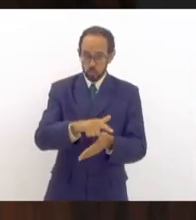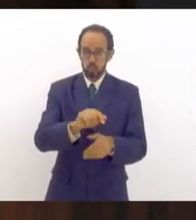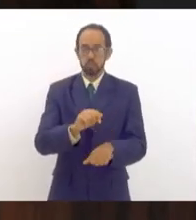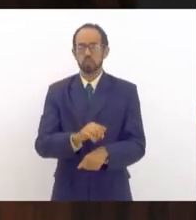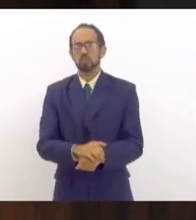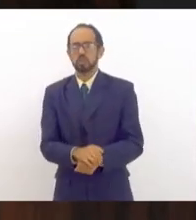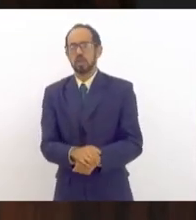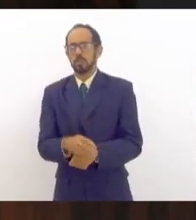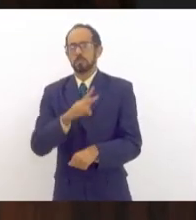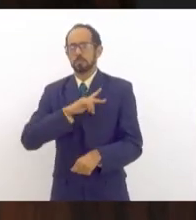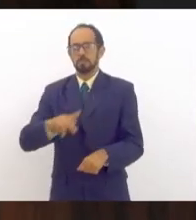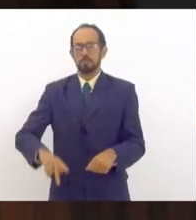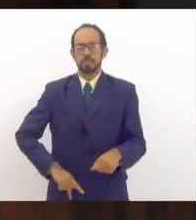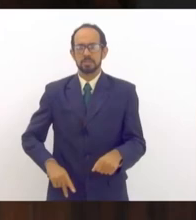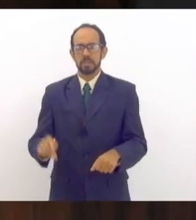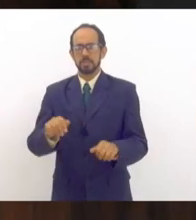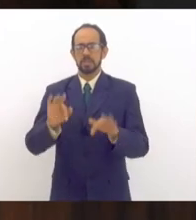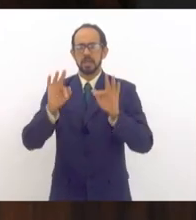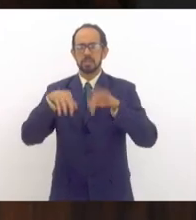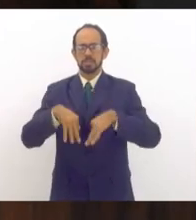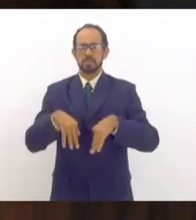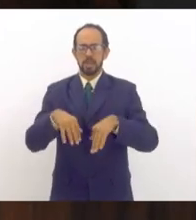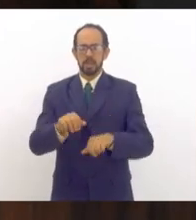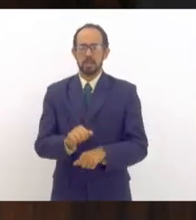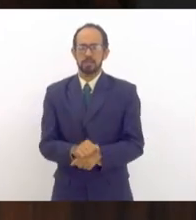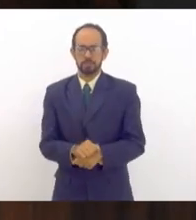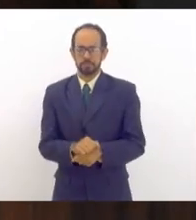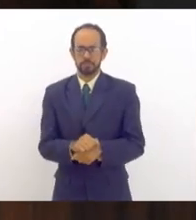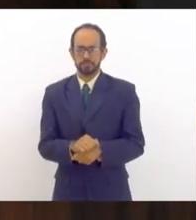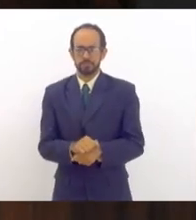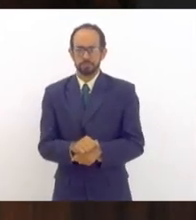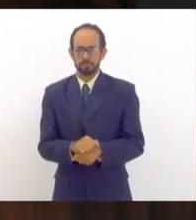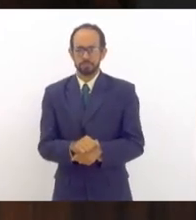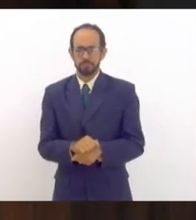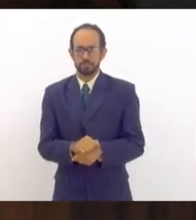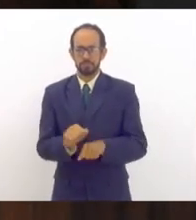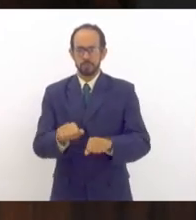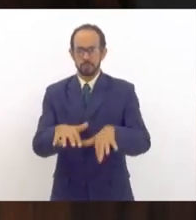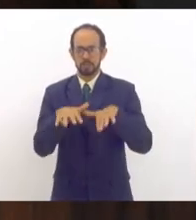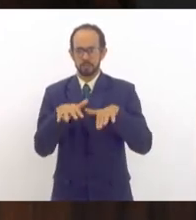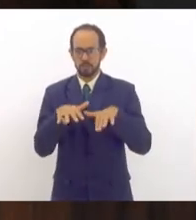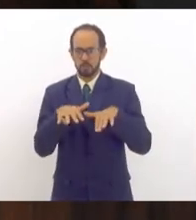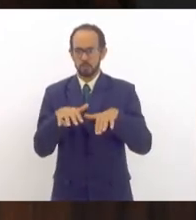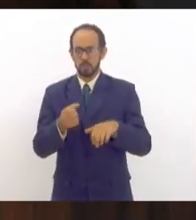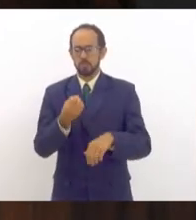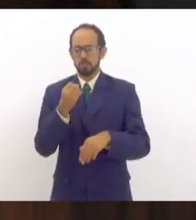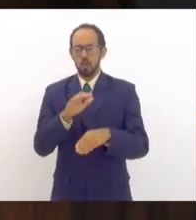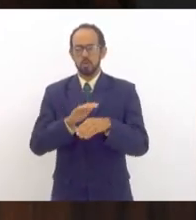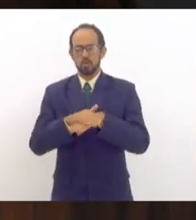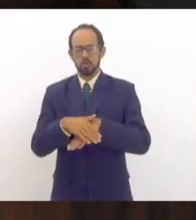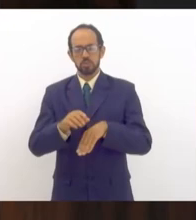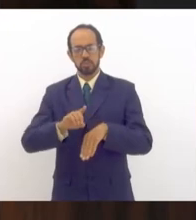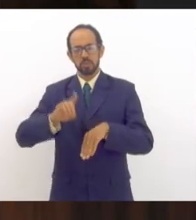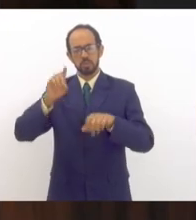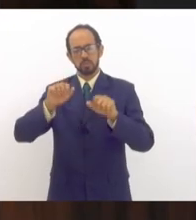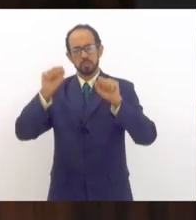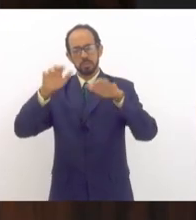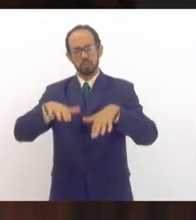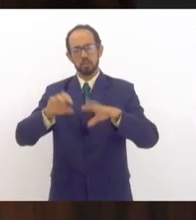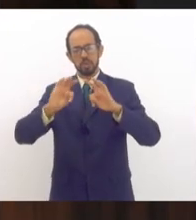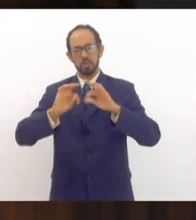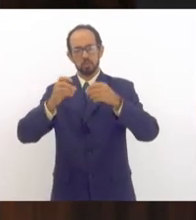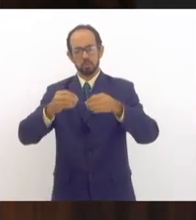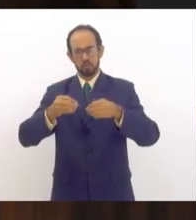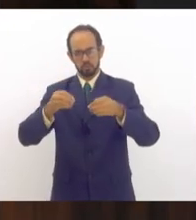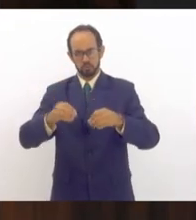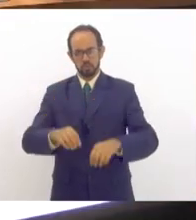a presidência encerra presente sessão uma boa noite que Deus abençoe a todos vocês Fica